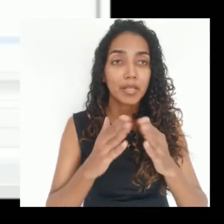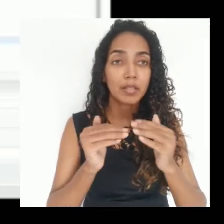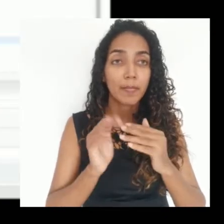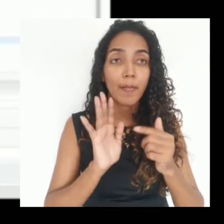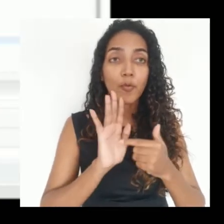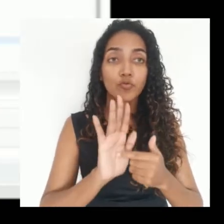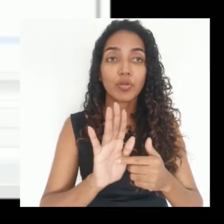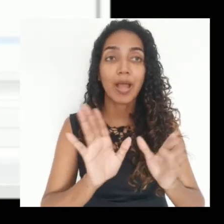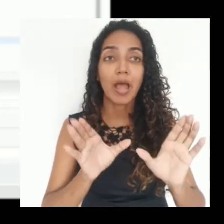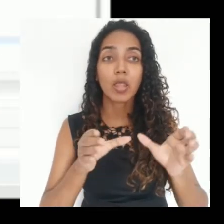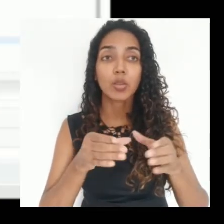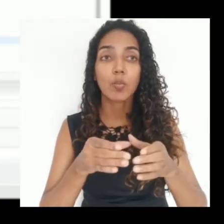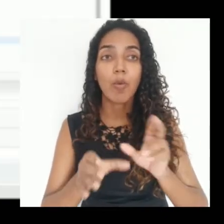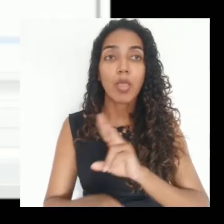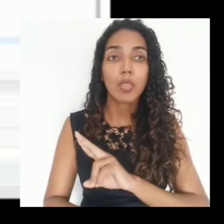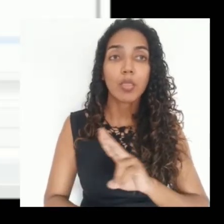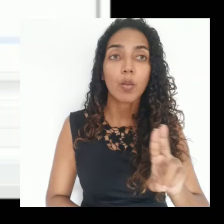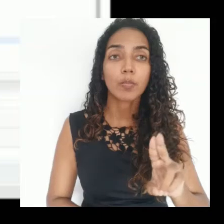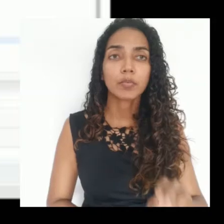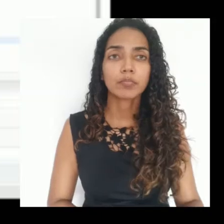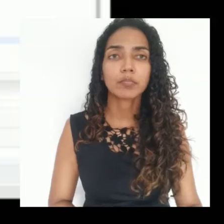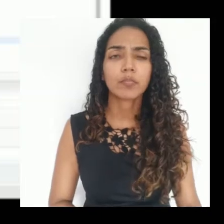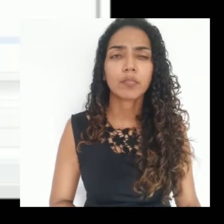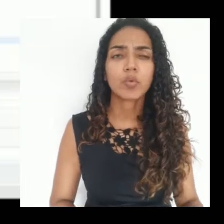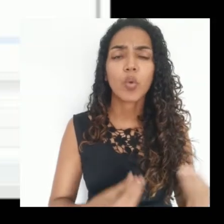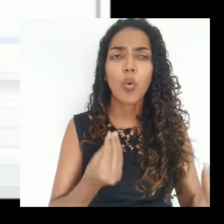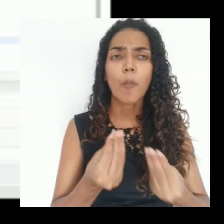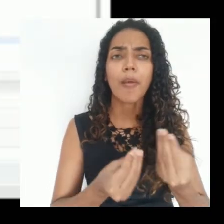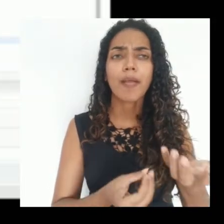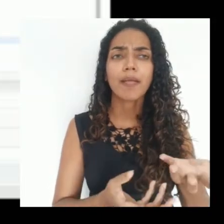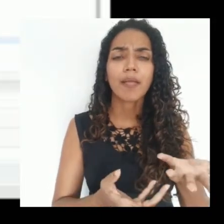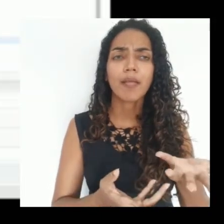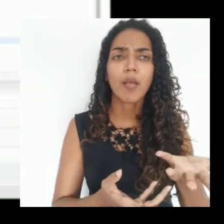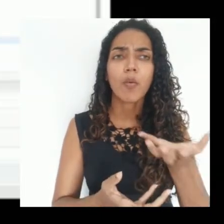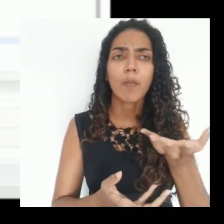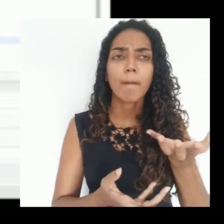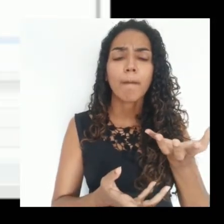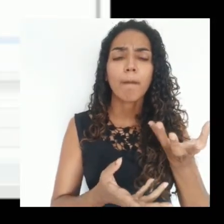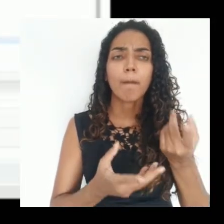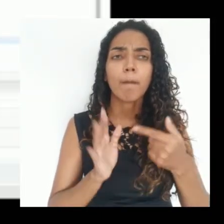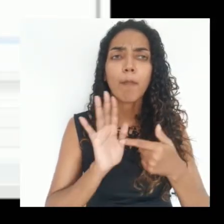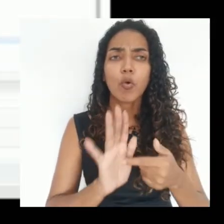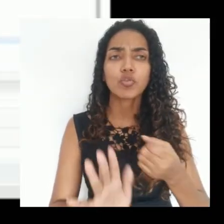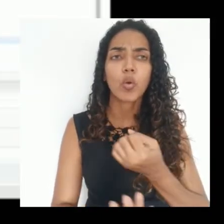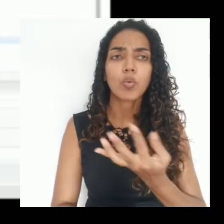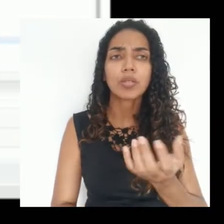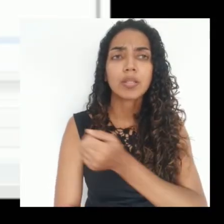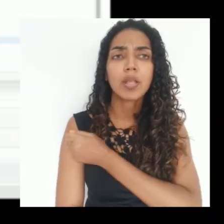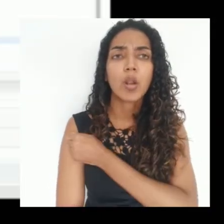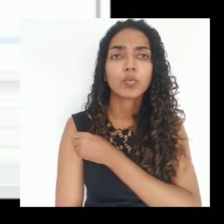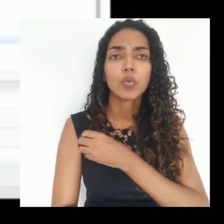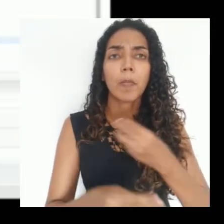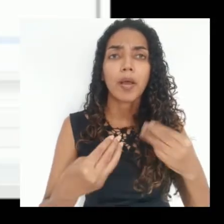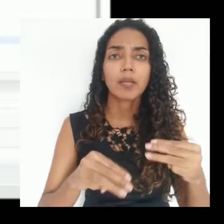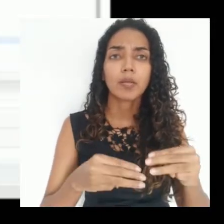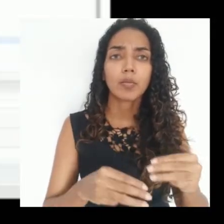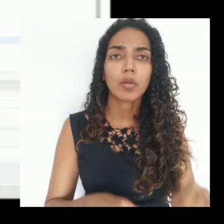Nome. E como é que eu pego a quantidade de alunos matriculados? Posso chegar aqui, mandar imprimir um outro